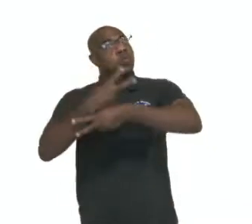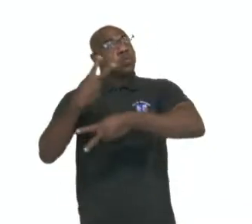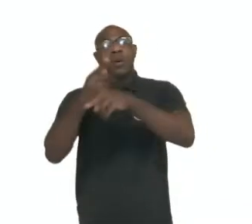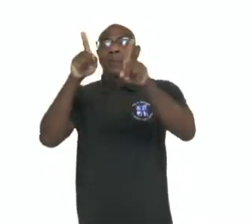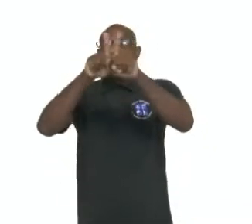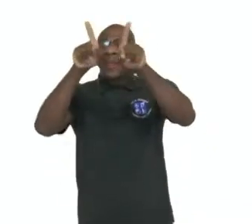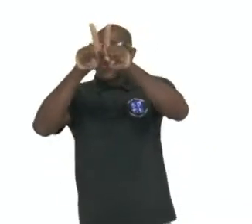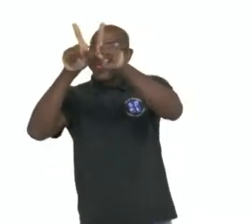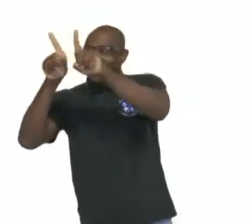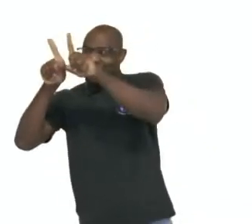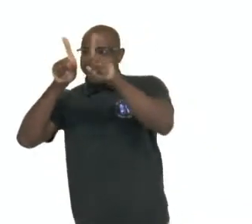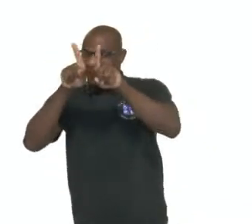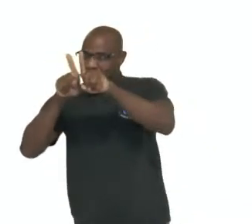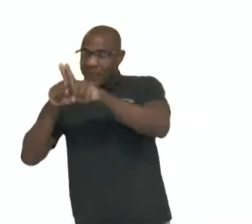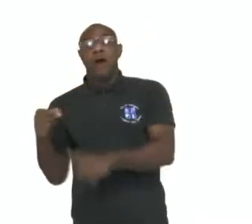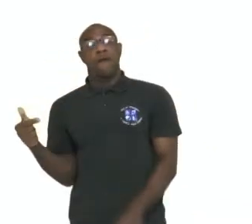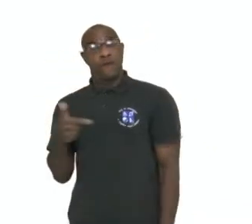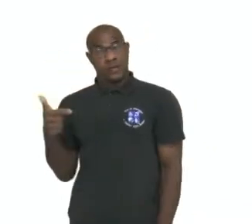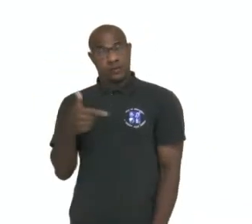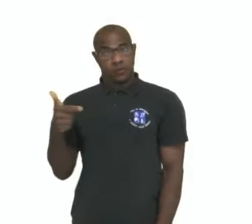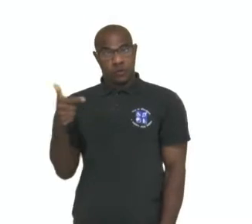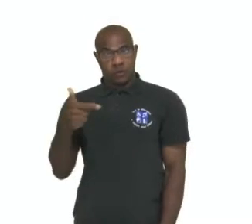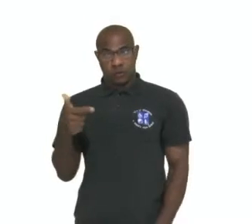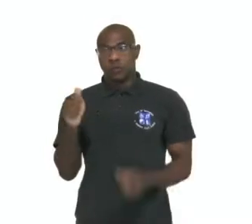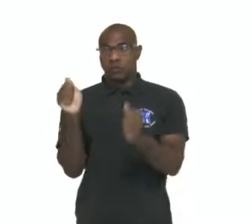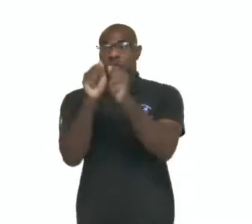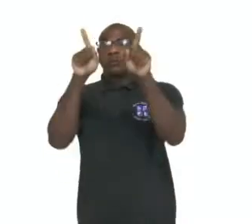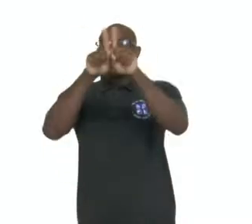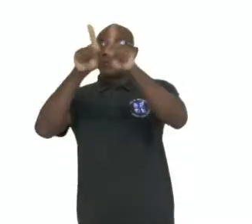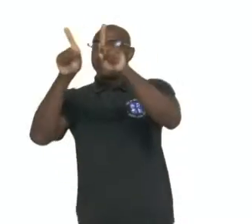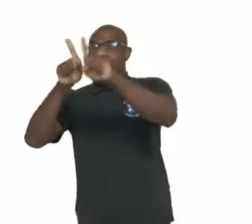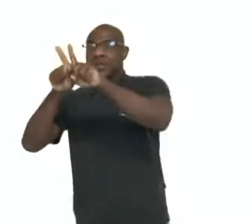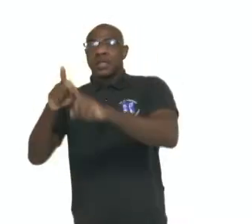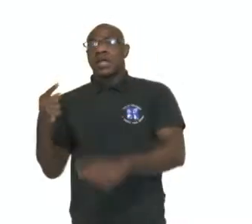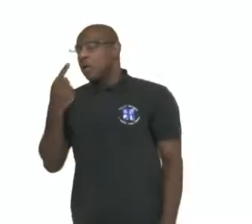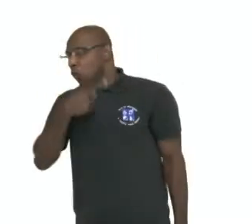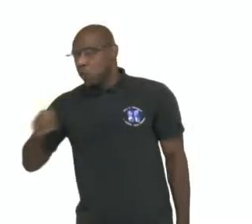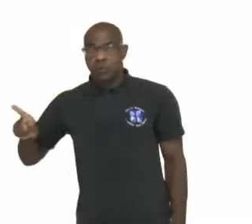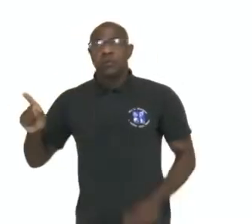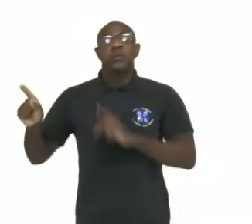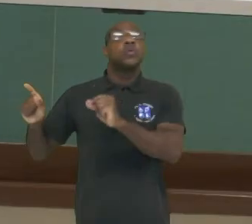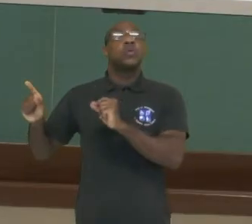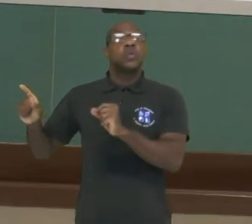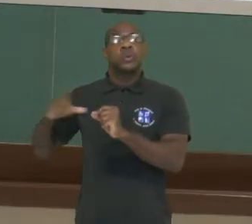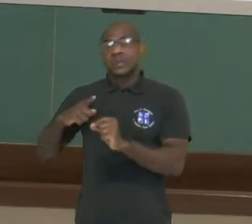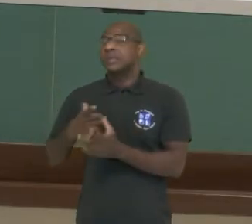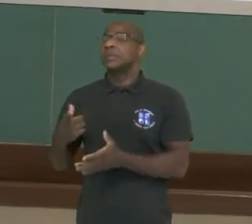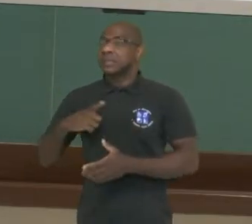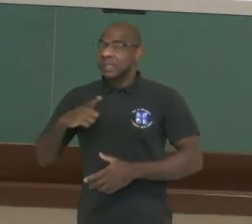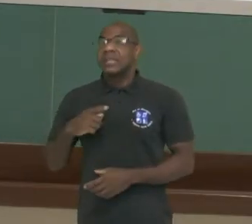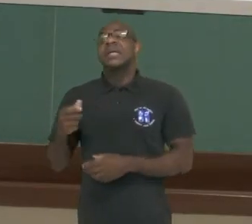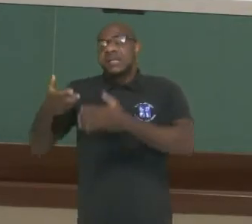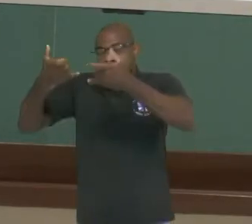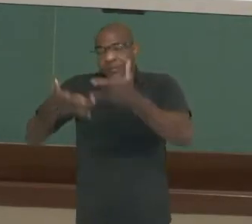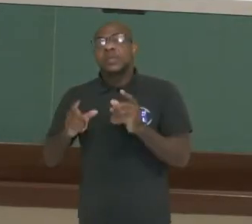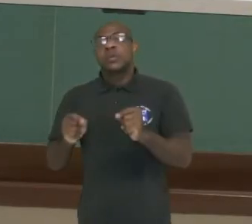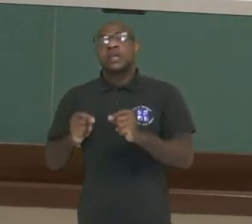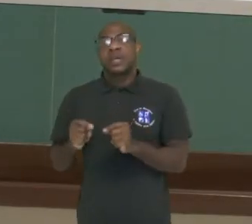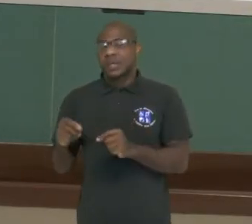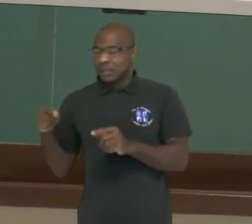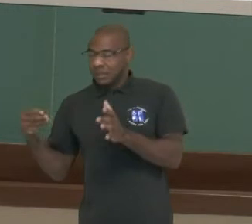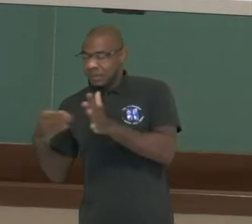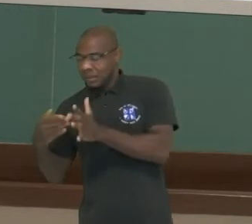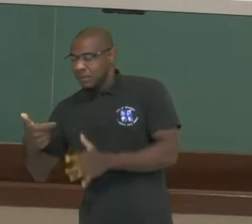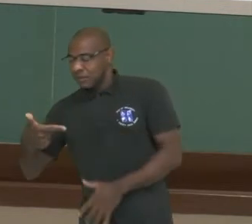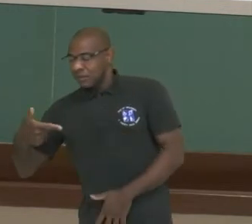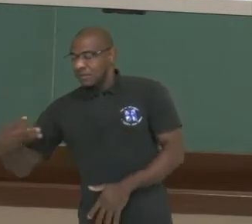cromossomos, 22 pares autossômicos e o último par sendo par sexual, o que define se o indivíduo é um